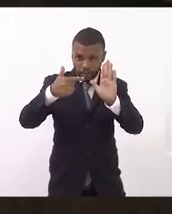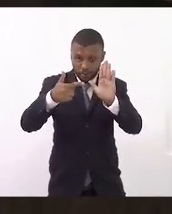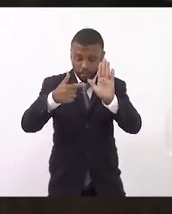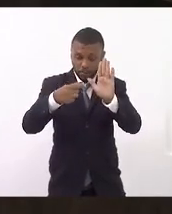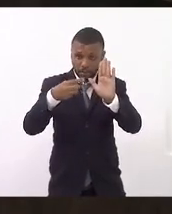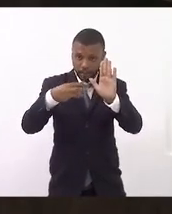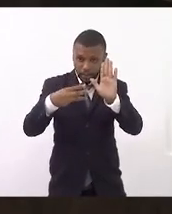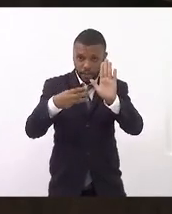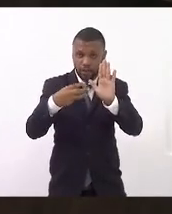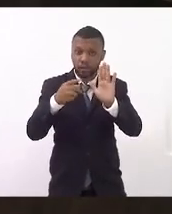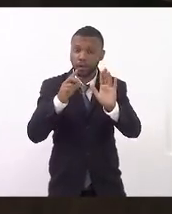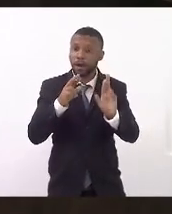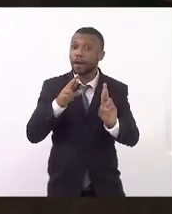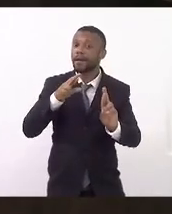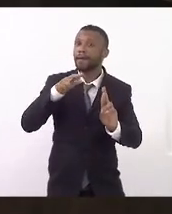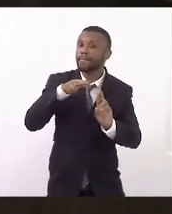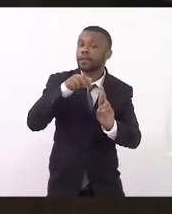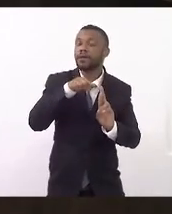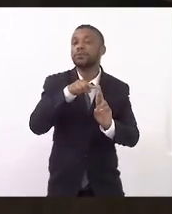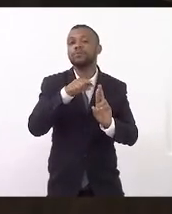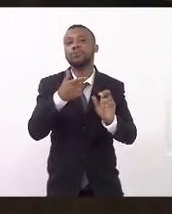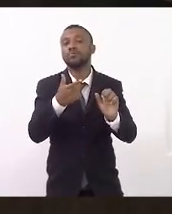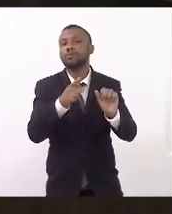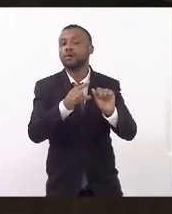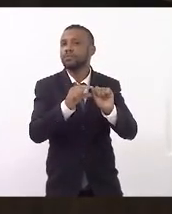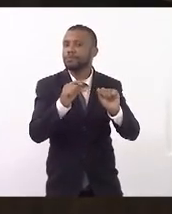5º, trata de reduções de alíquotas.